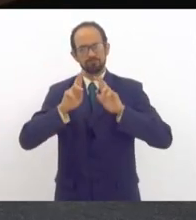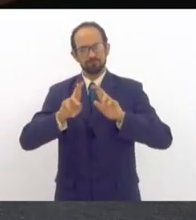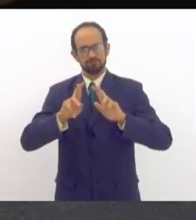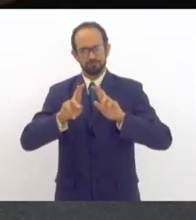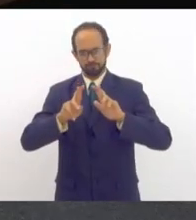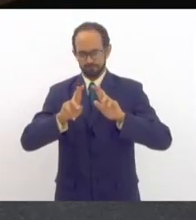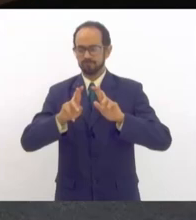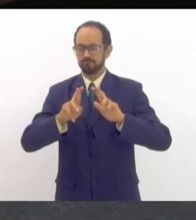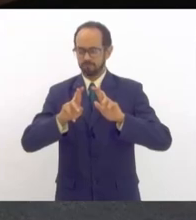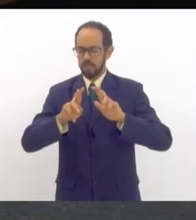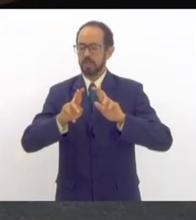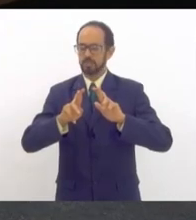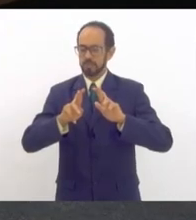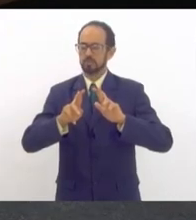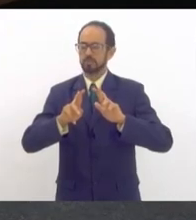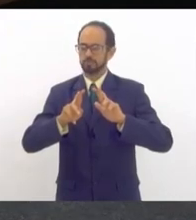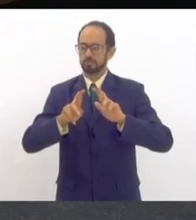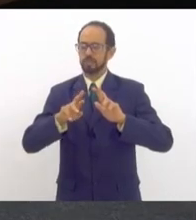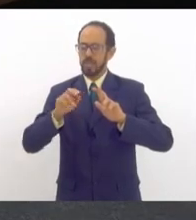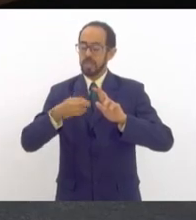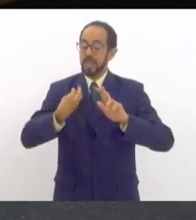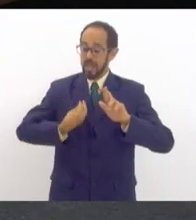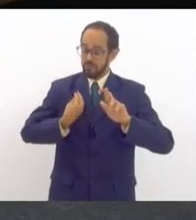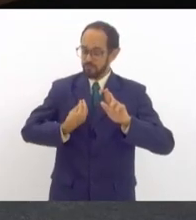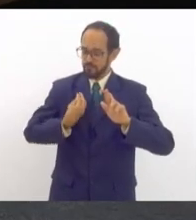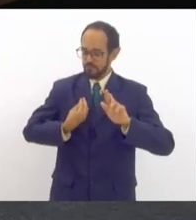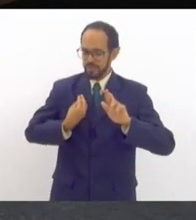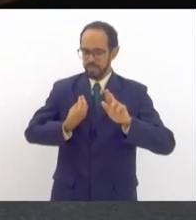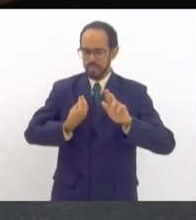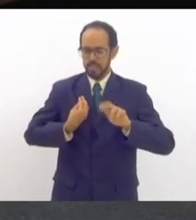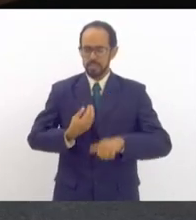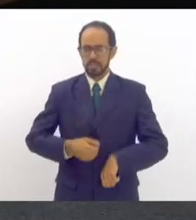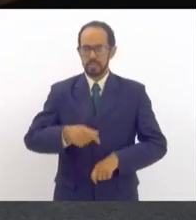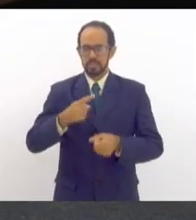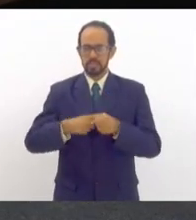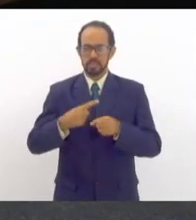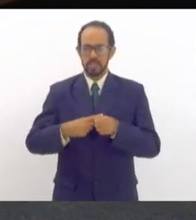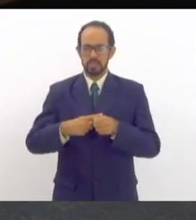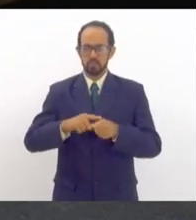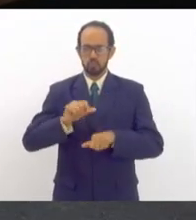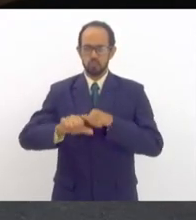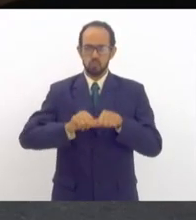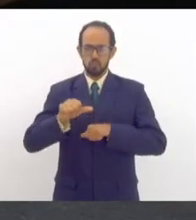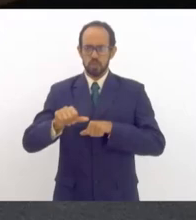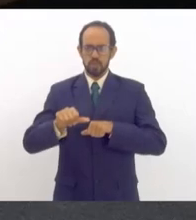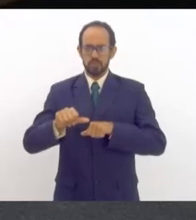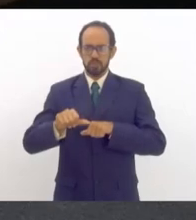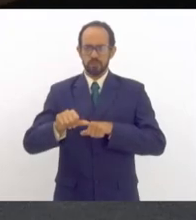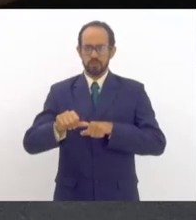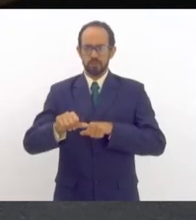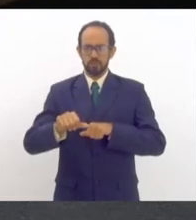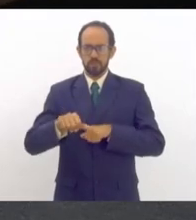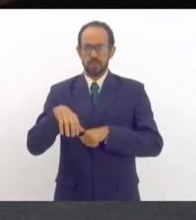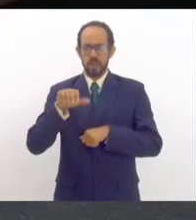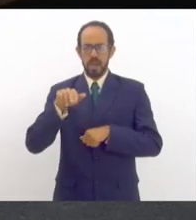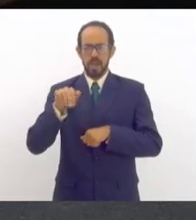a possibilidade de que a vida dessas dessas cidades mude canalização